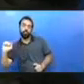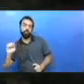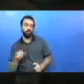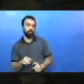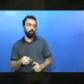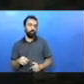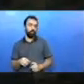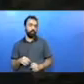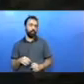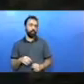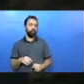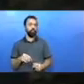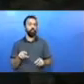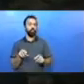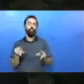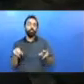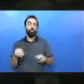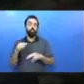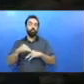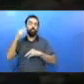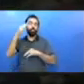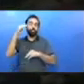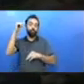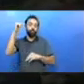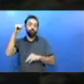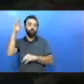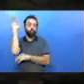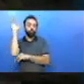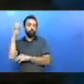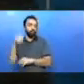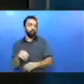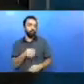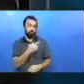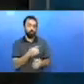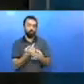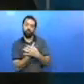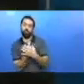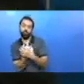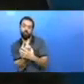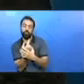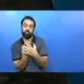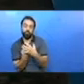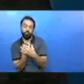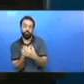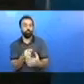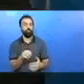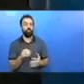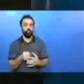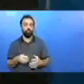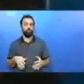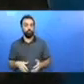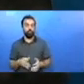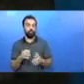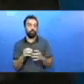mesma forma que a laranjeira. E a próxima fruta e a árvore, olhem, é a goiaba, que nasce na